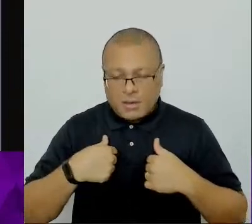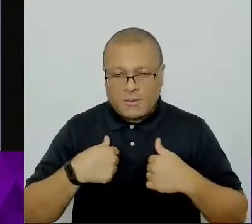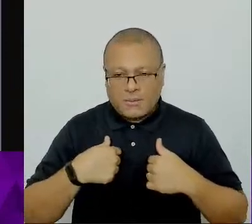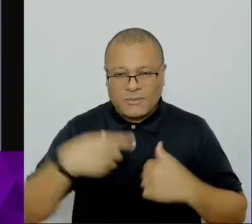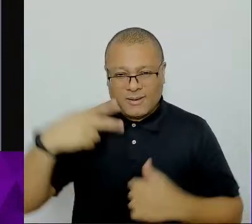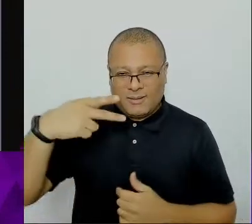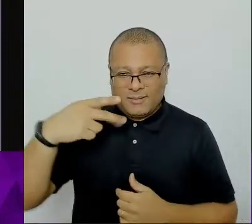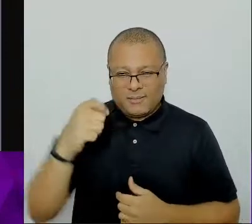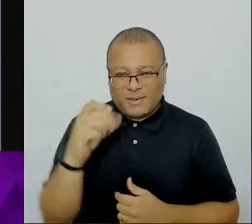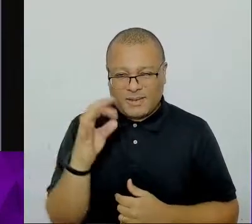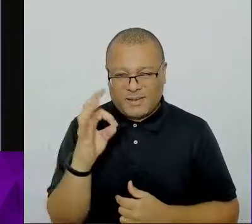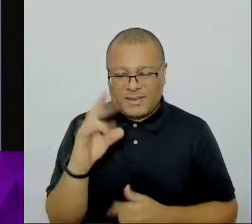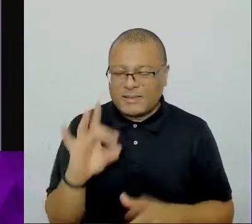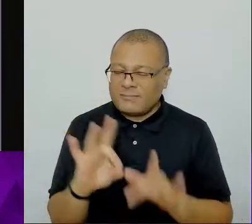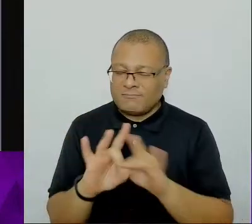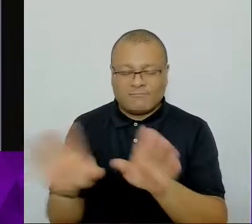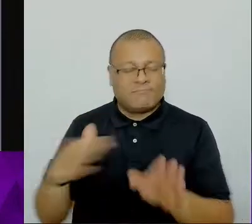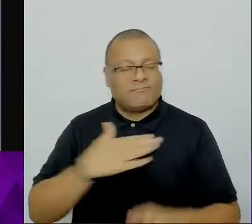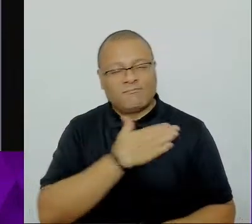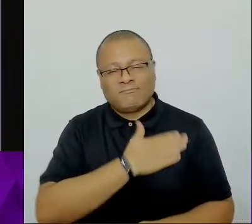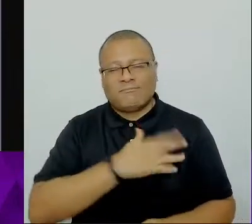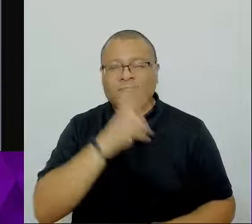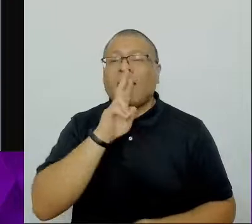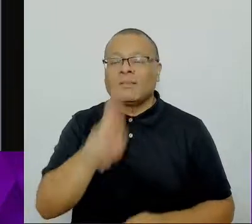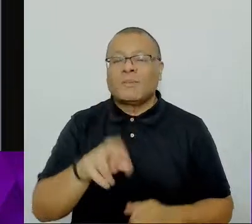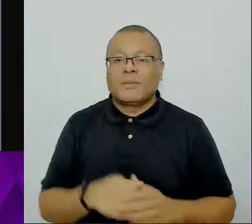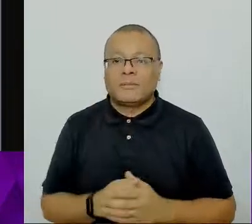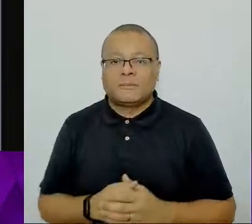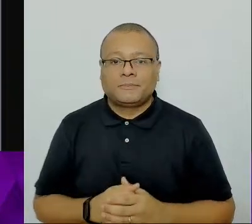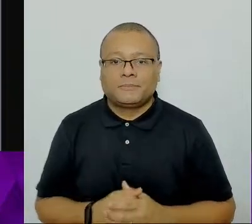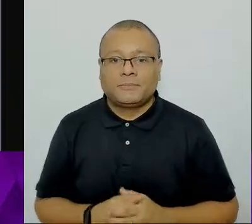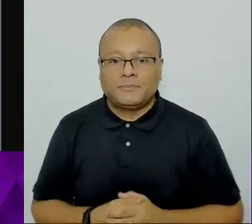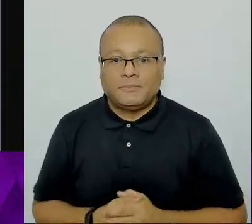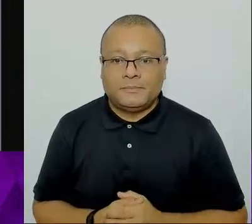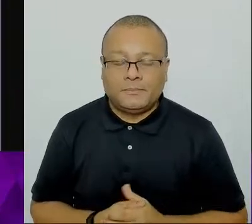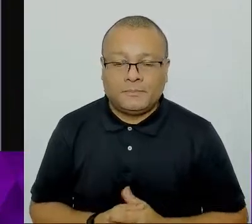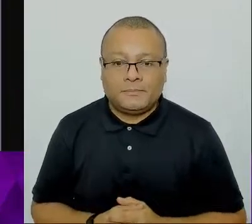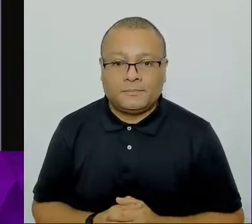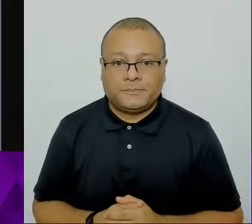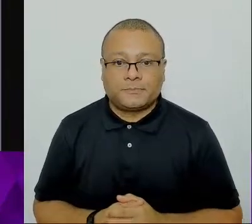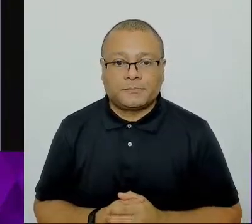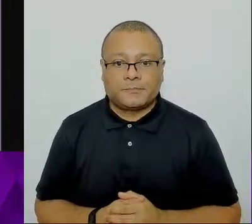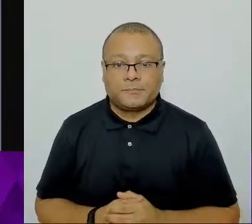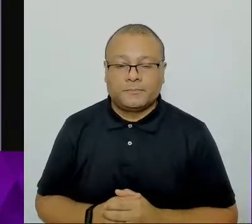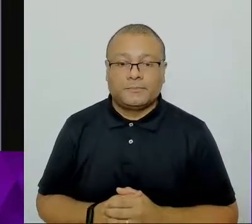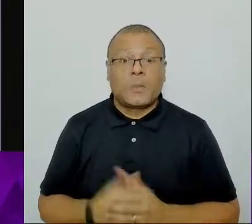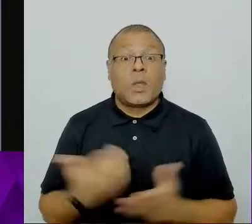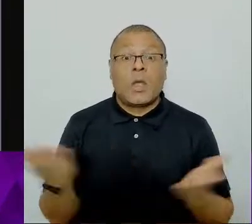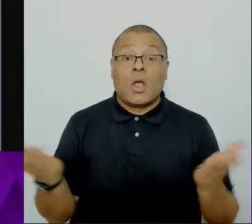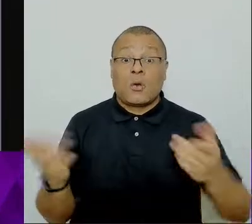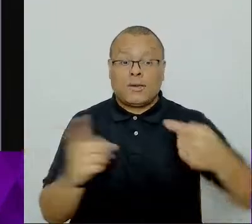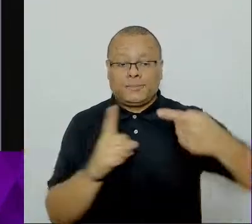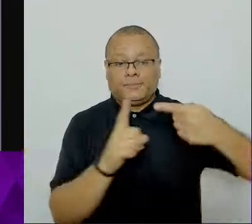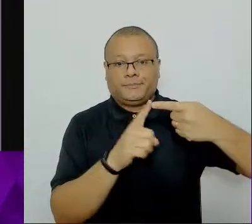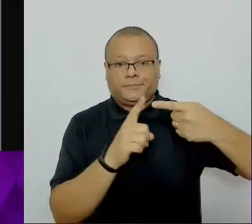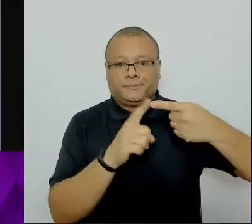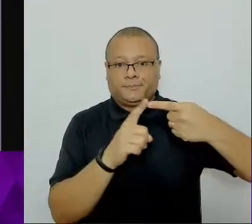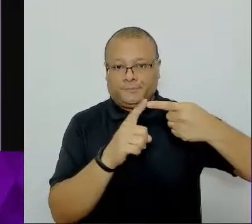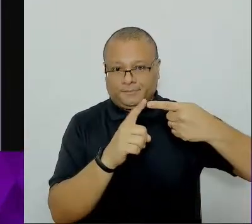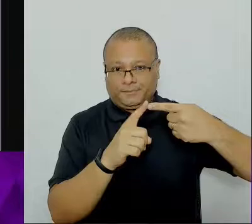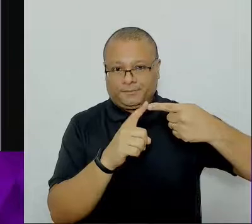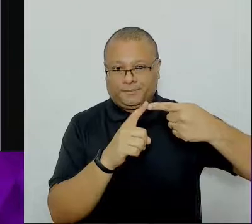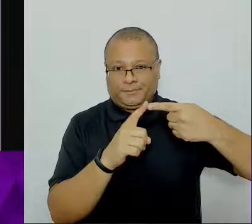que eu tenho todo o prazer de responder, tá? Então, antes de falar um pouco de conversação, né, de